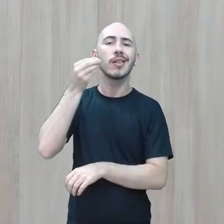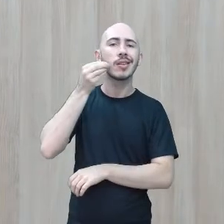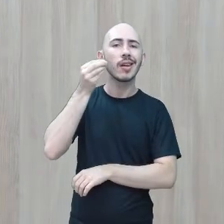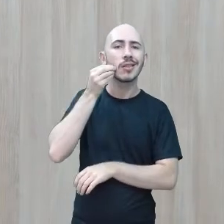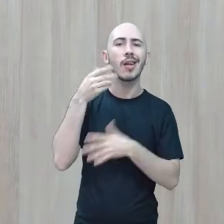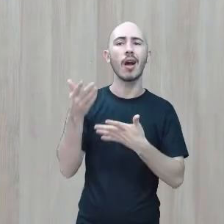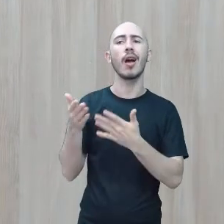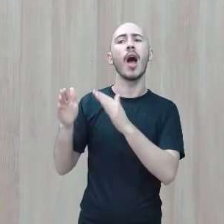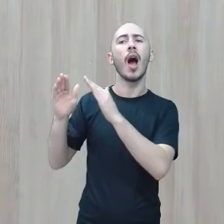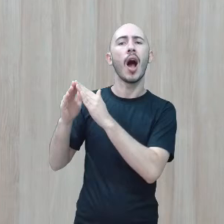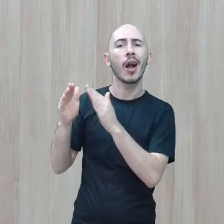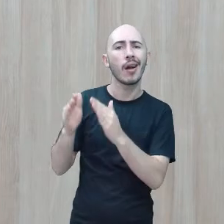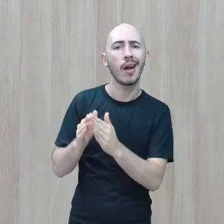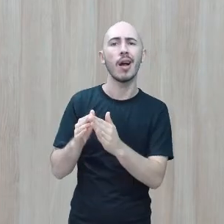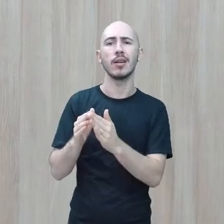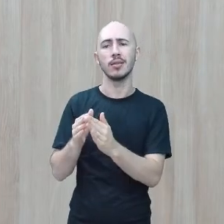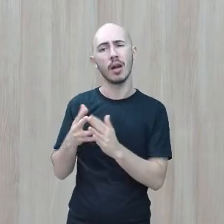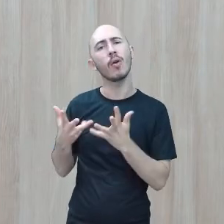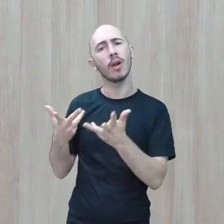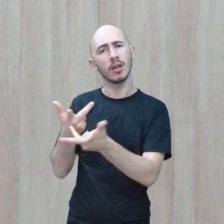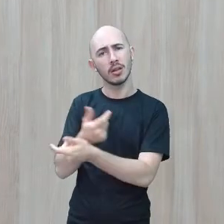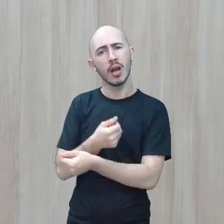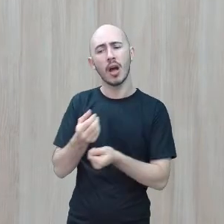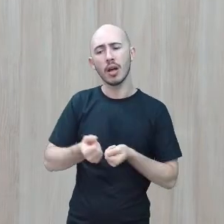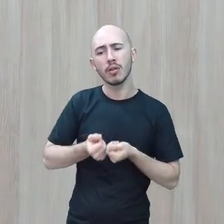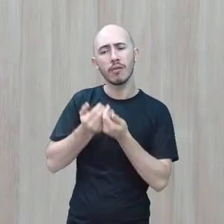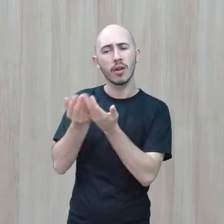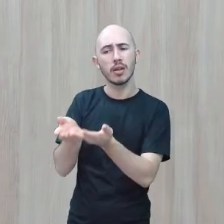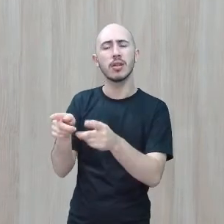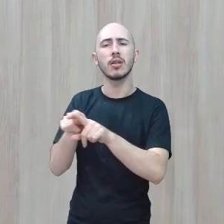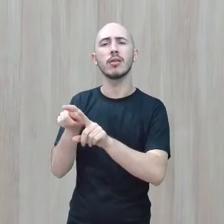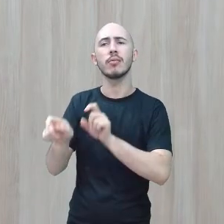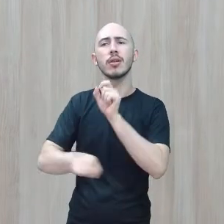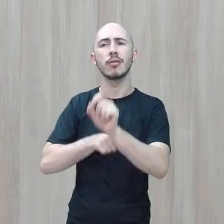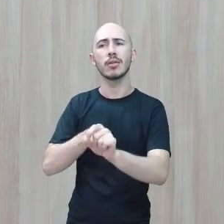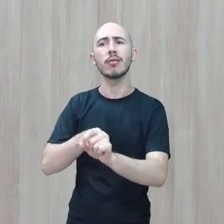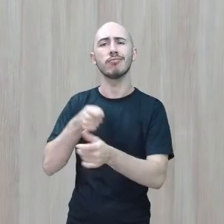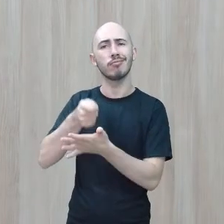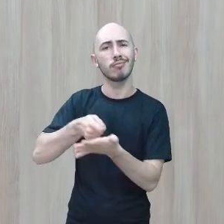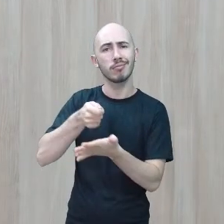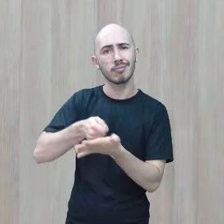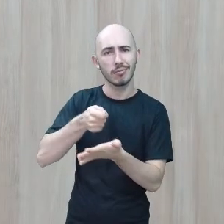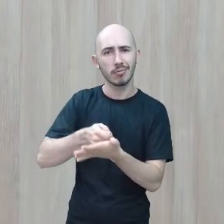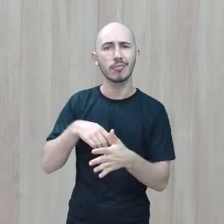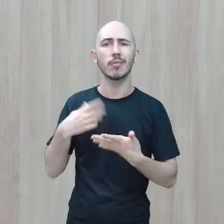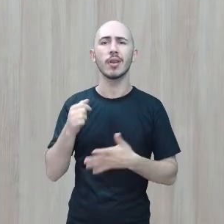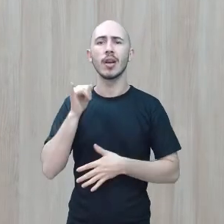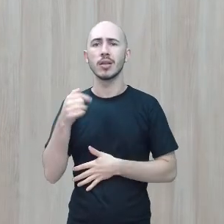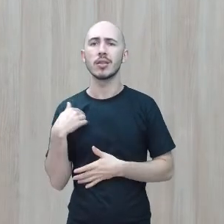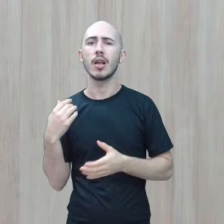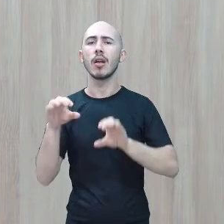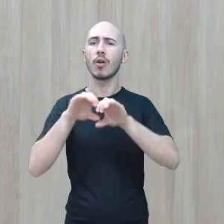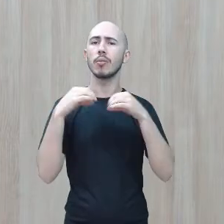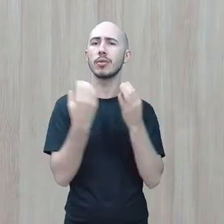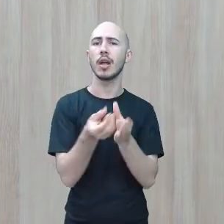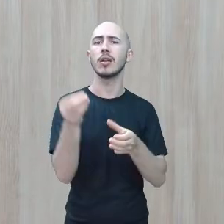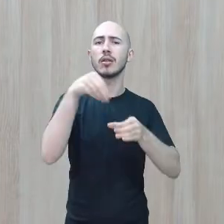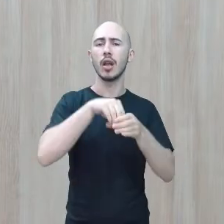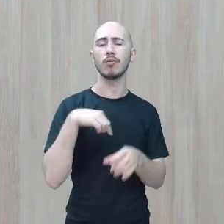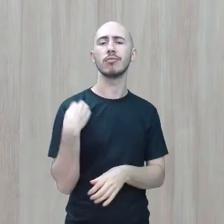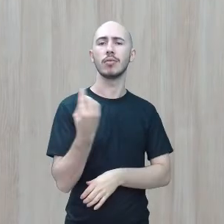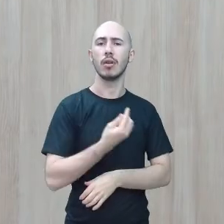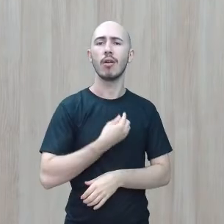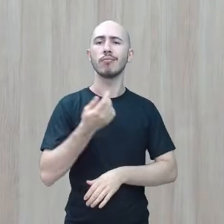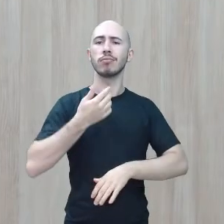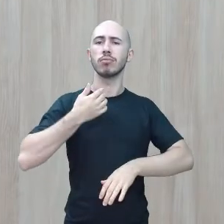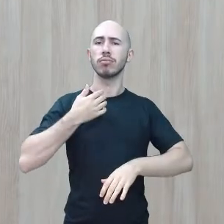trazer habitações de qualidade, né, quando alguma coisa interfere dentro da nossa comunidade e a gente se